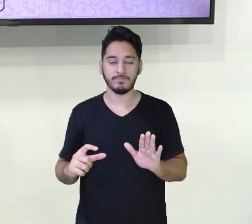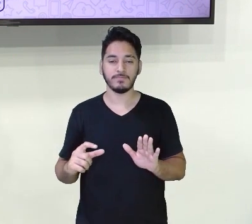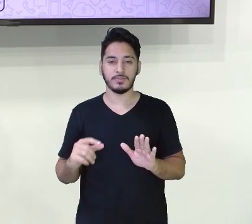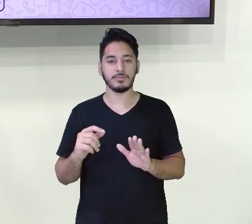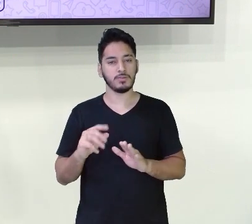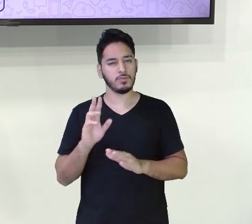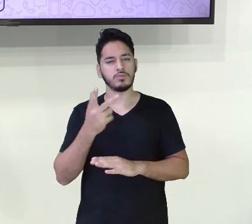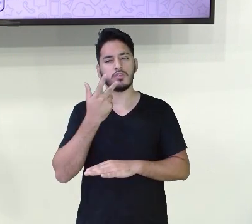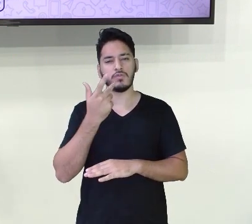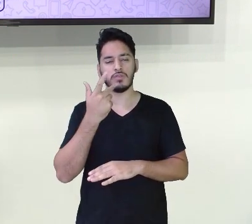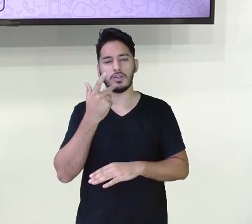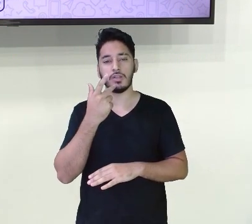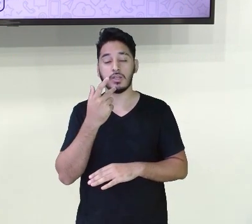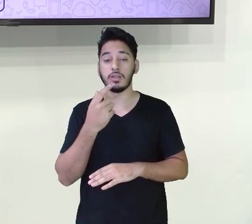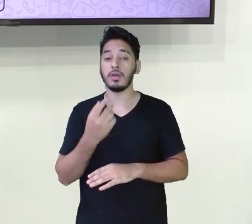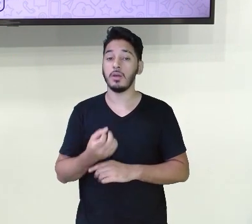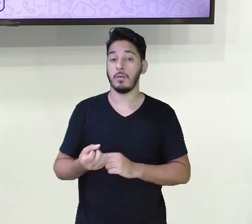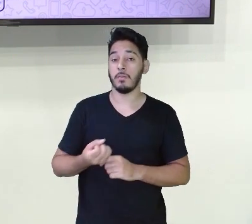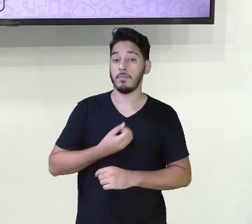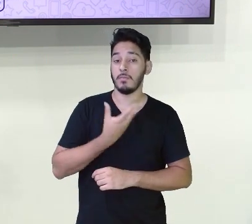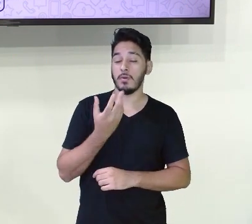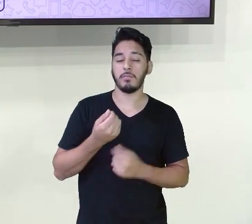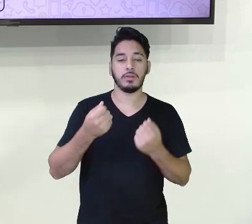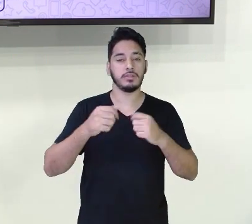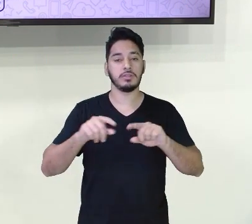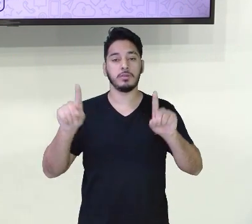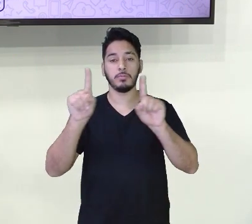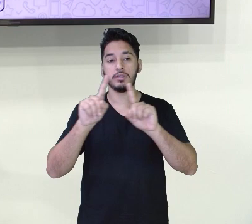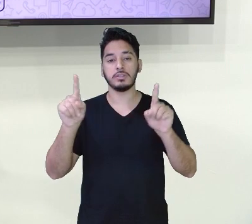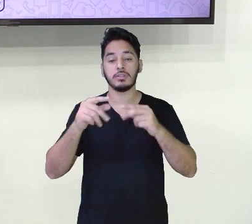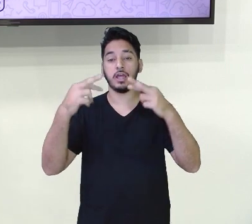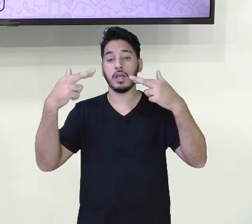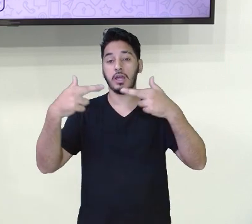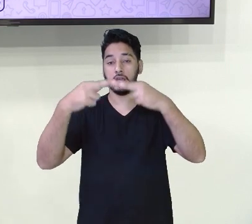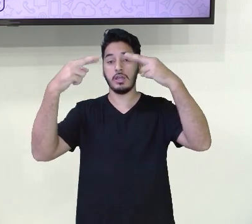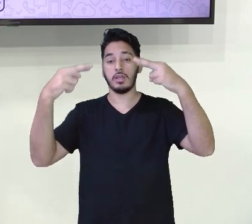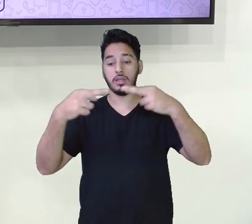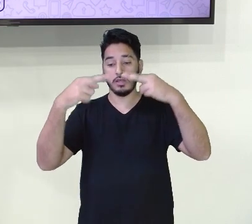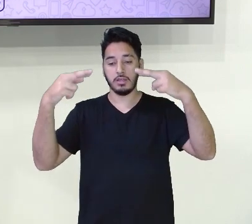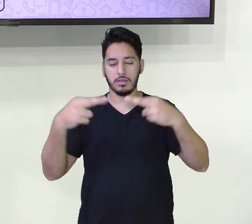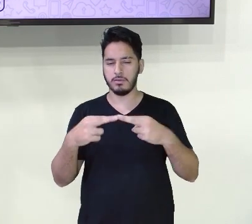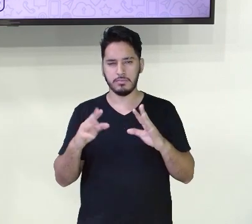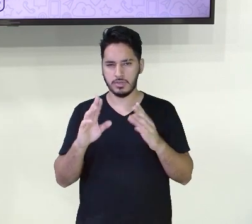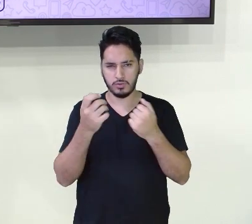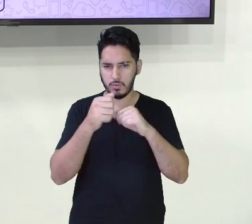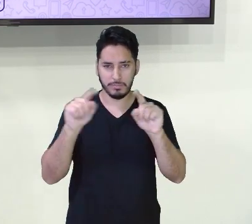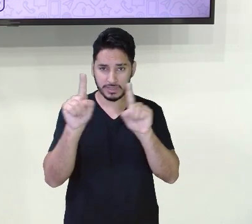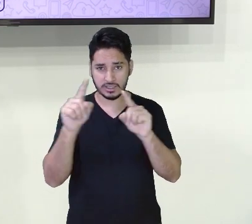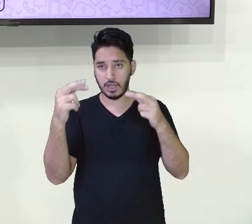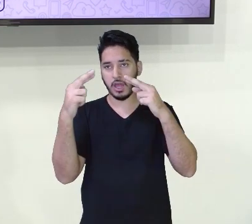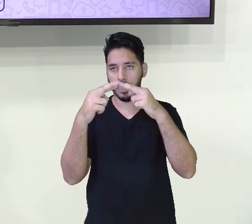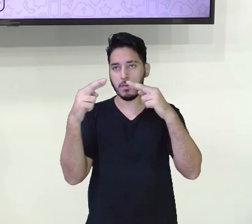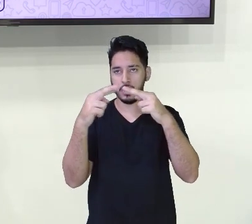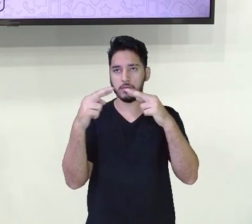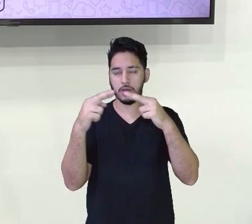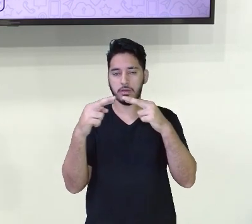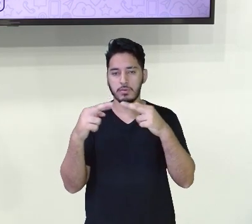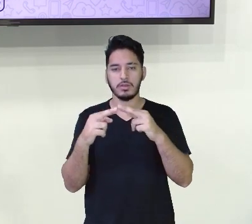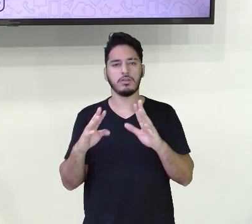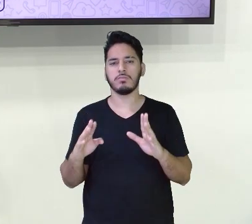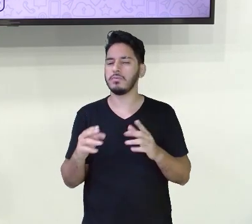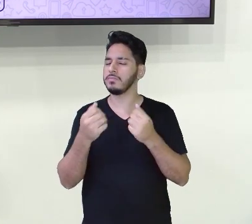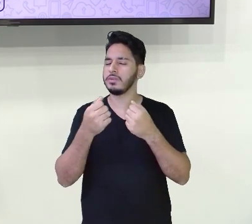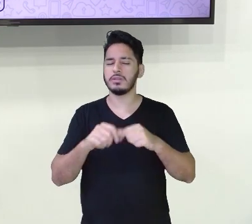como eu falei. Poema, ele não precisa ter rima, tá? Que isso fique bastante aí, ó, fixo na memória de vocês. Ele